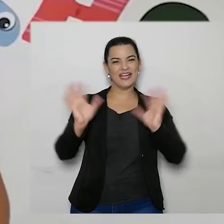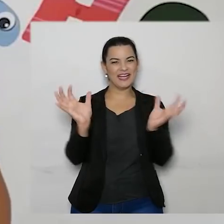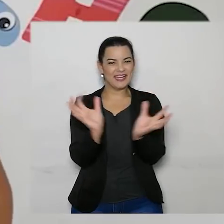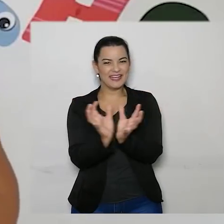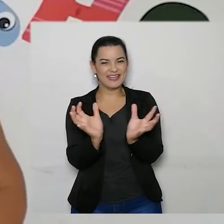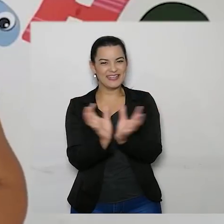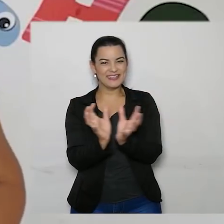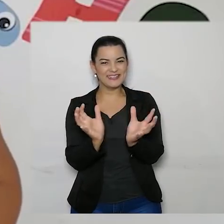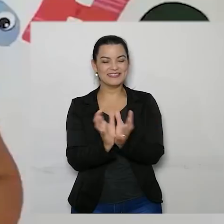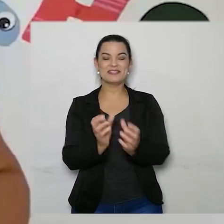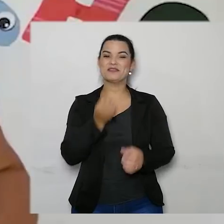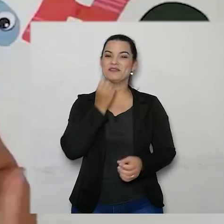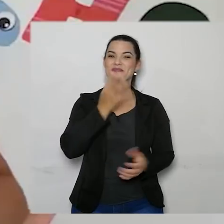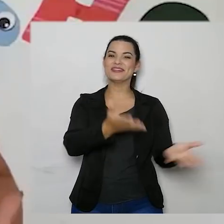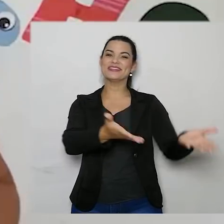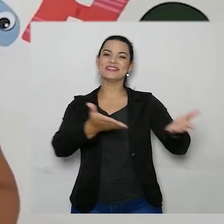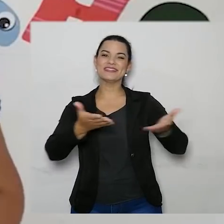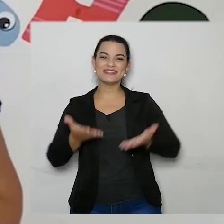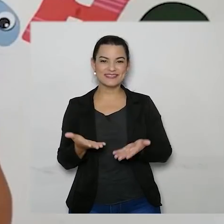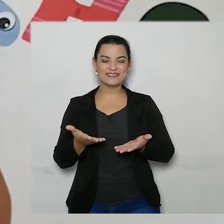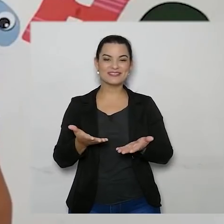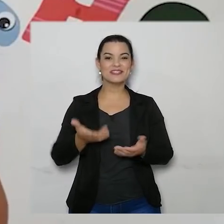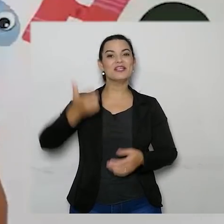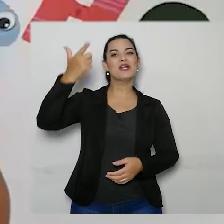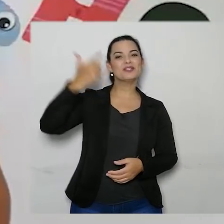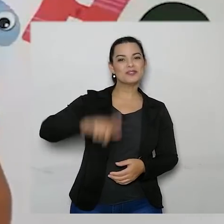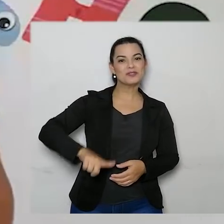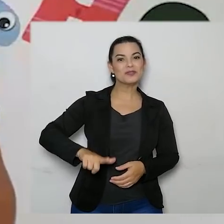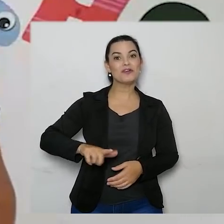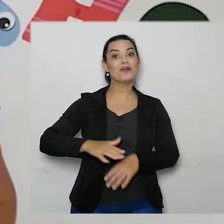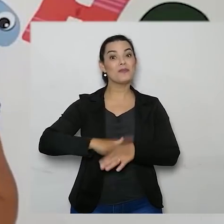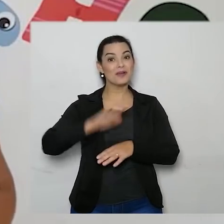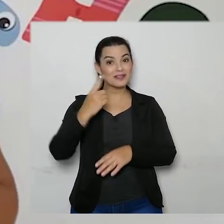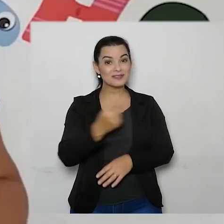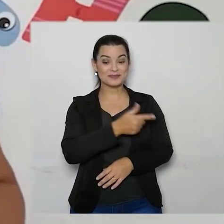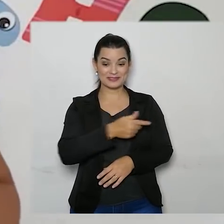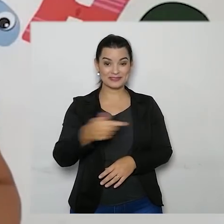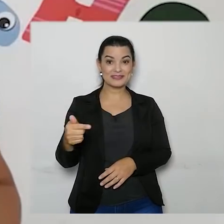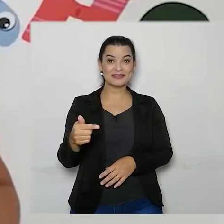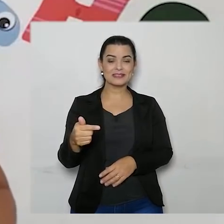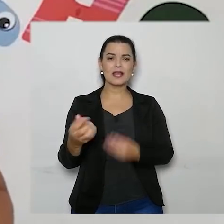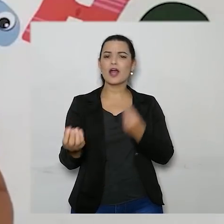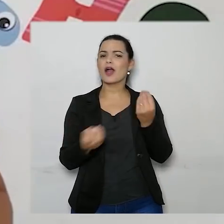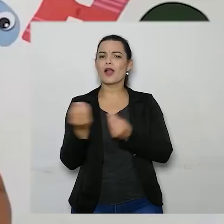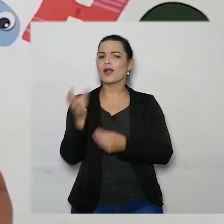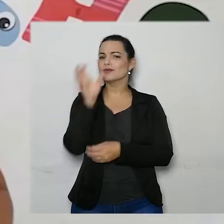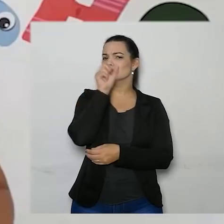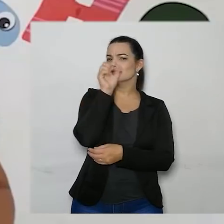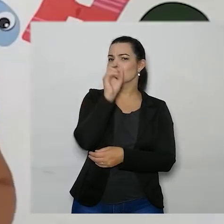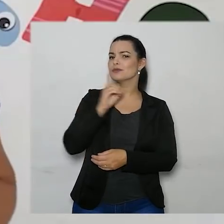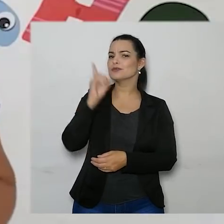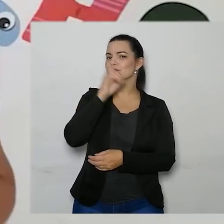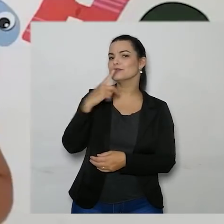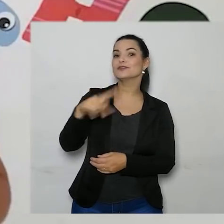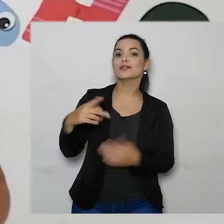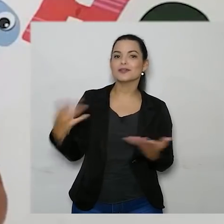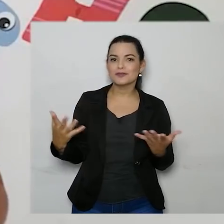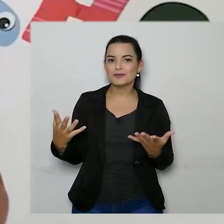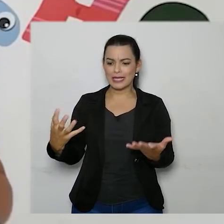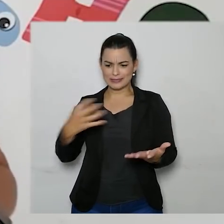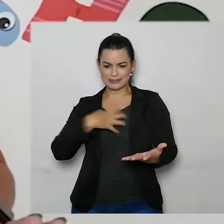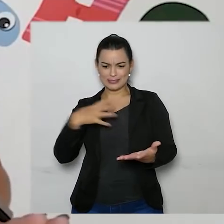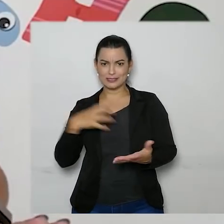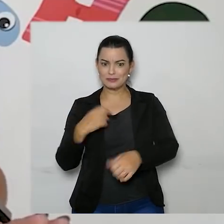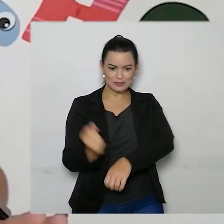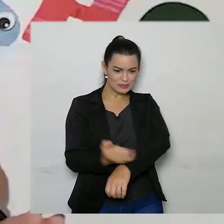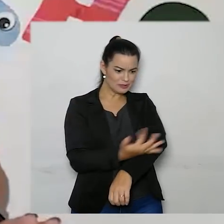Olá, turma! Bem-vindos a mais uma semana! Como foi o final de semana? Sentimentos